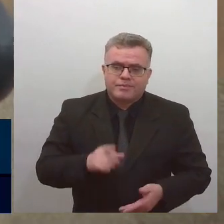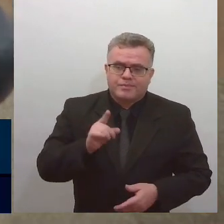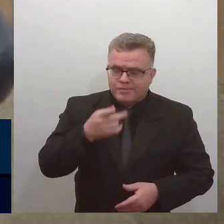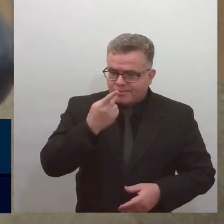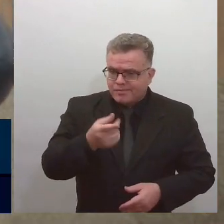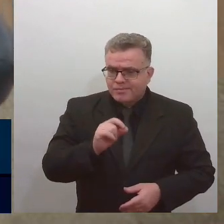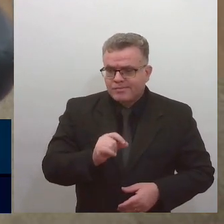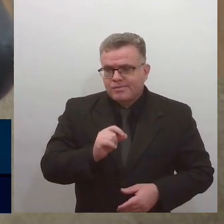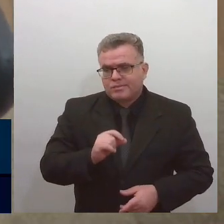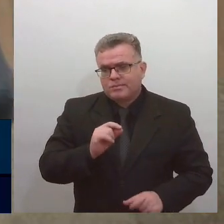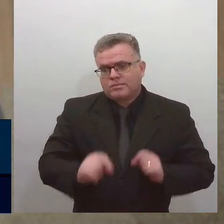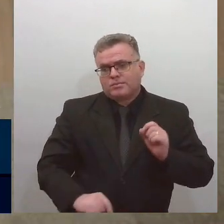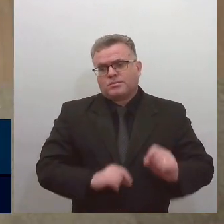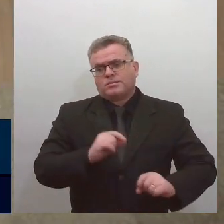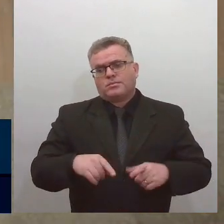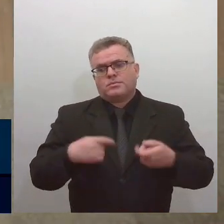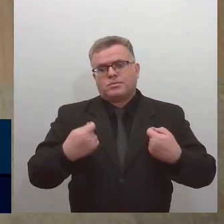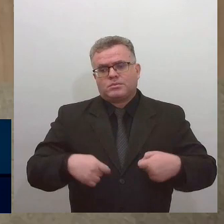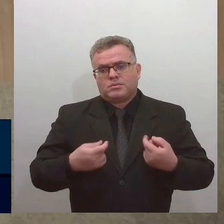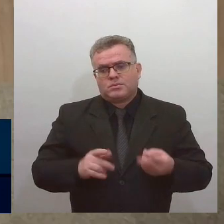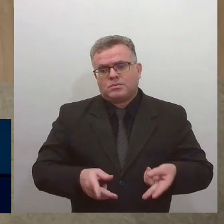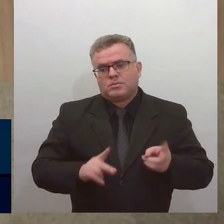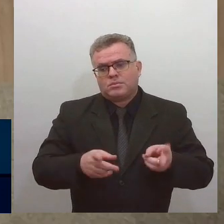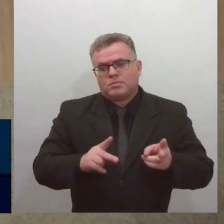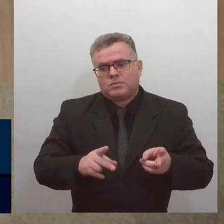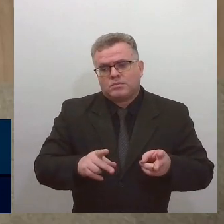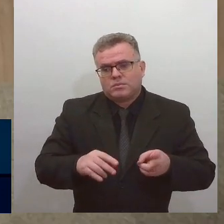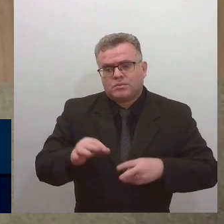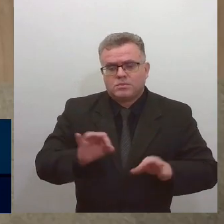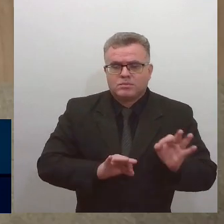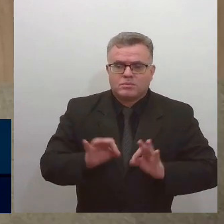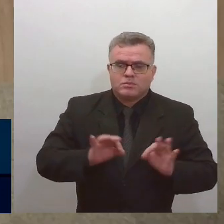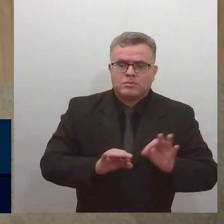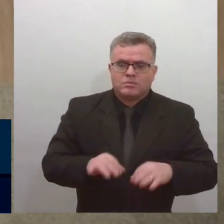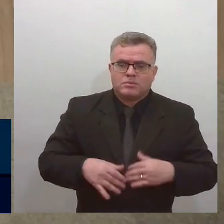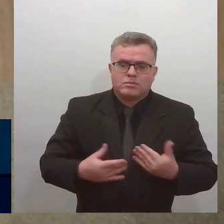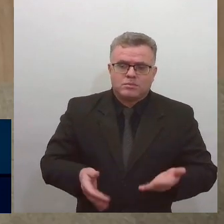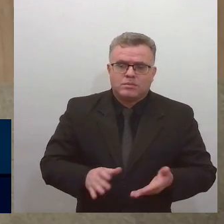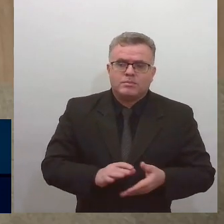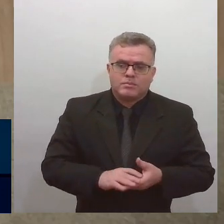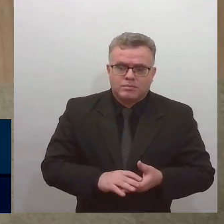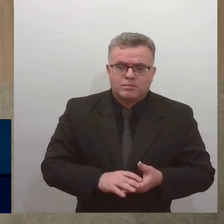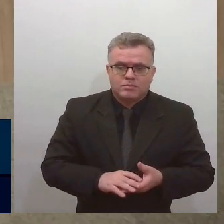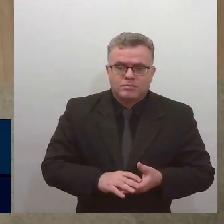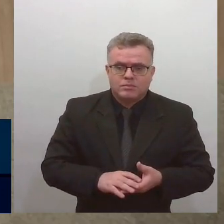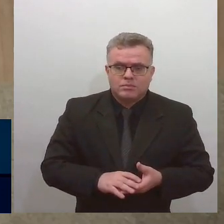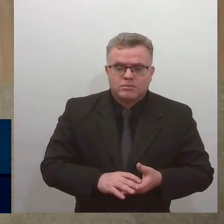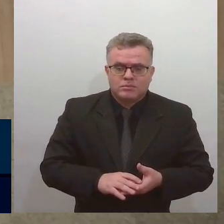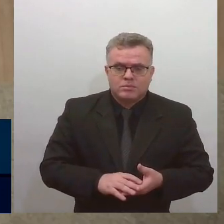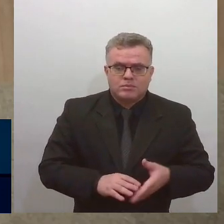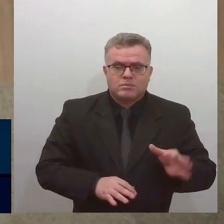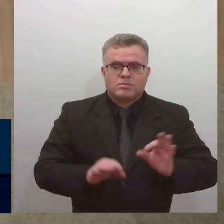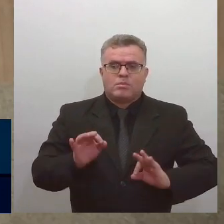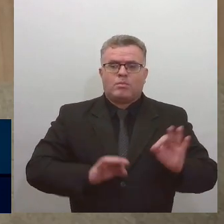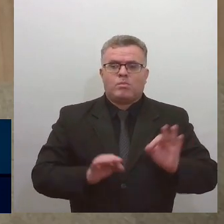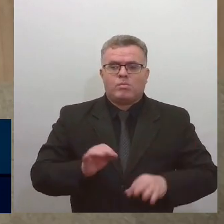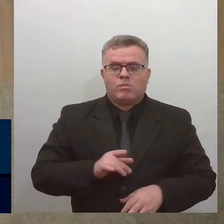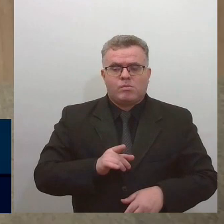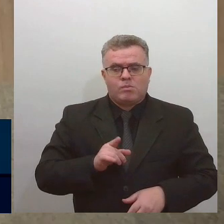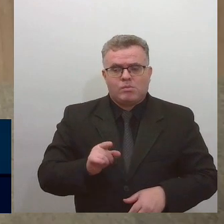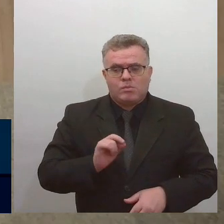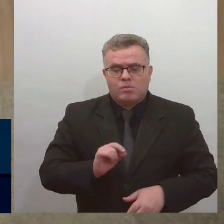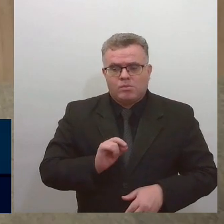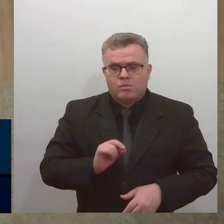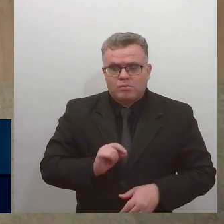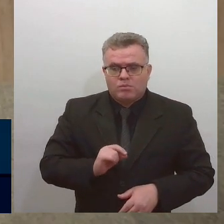preciso termos as terceiras vias é preciso termos as terceira Vista enquanto chega essa grande obra para que